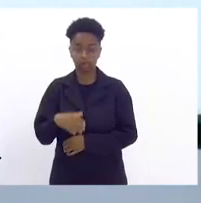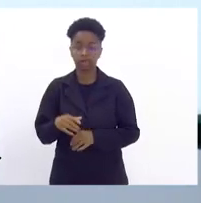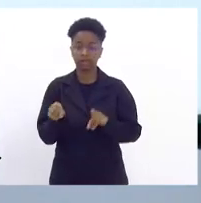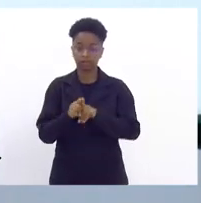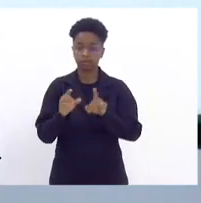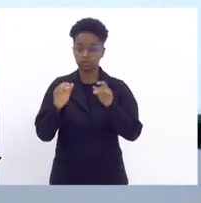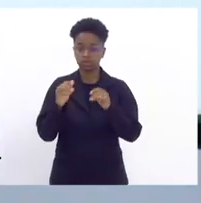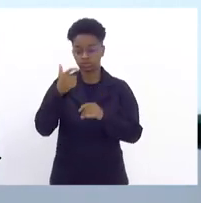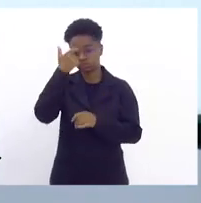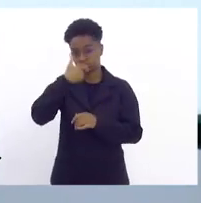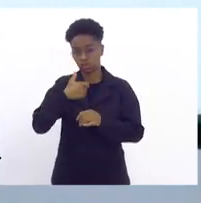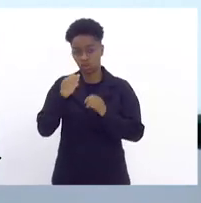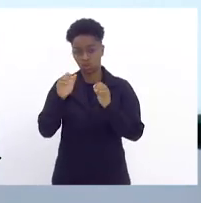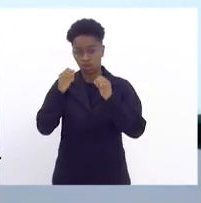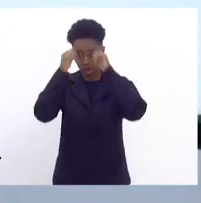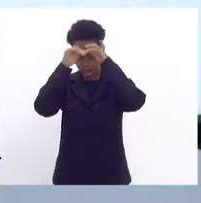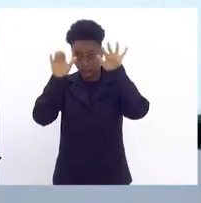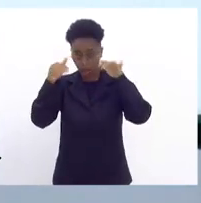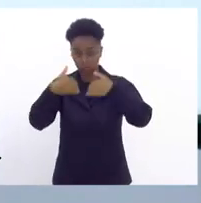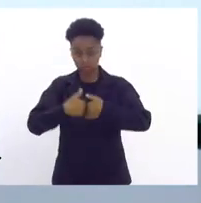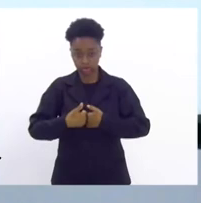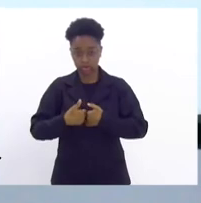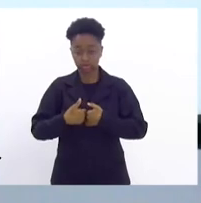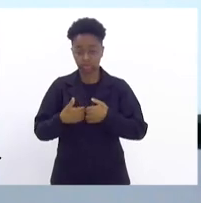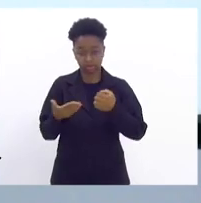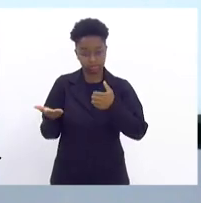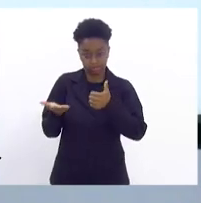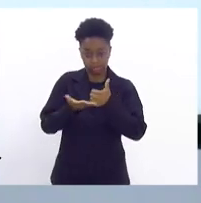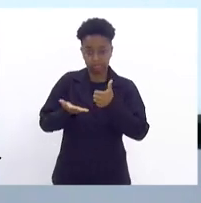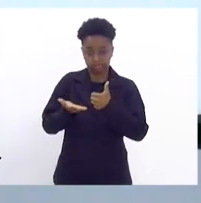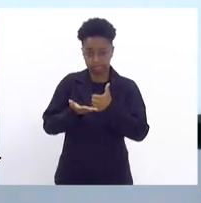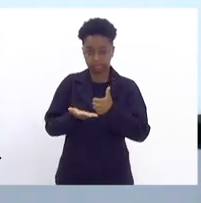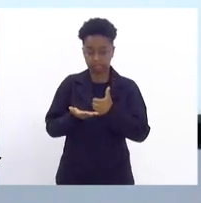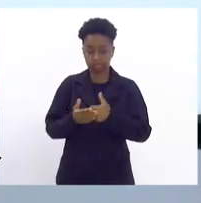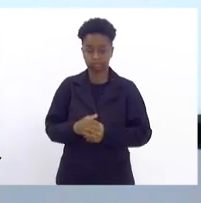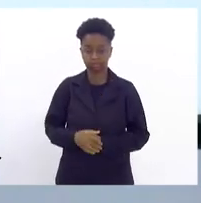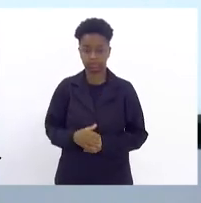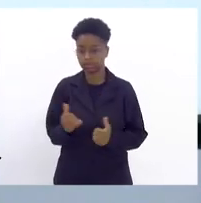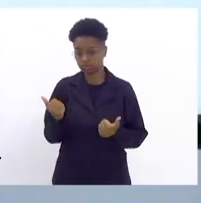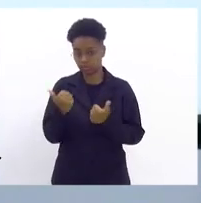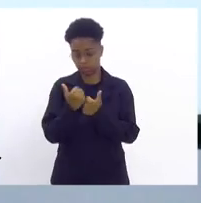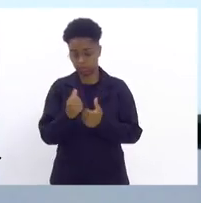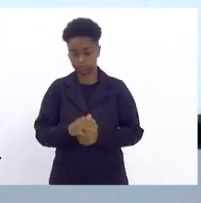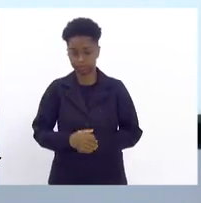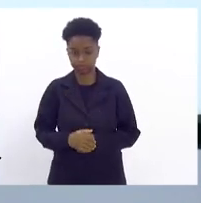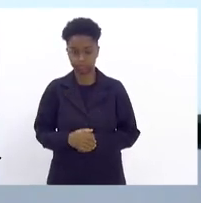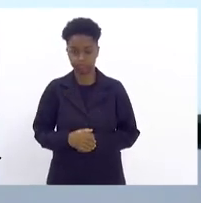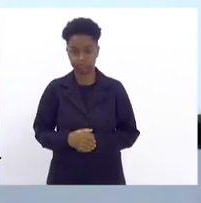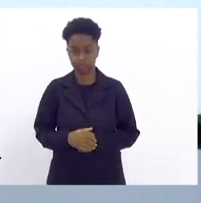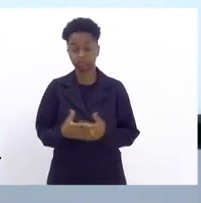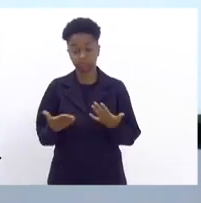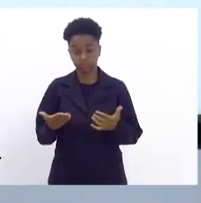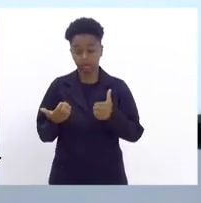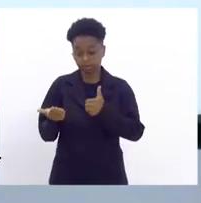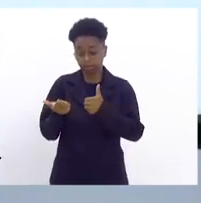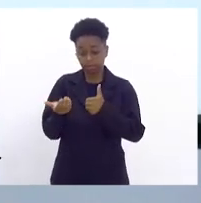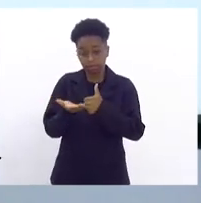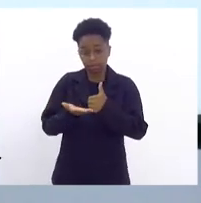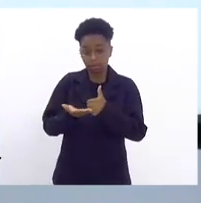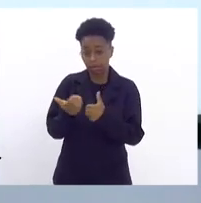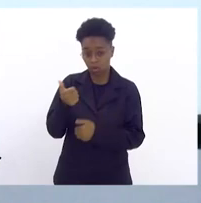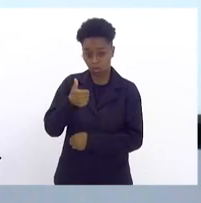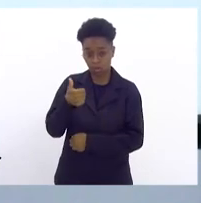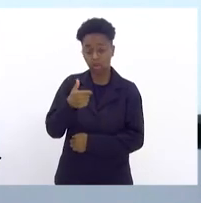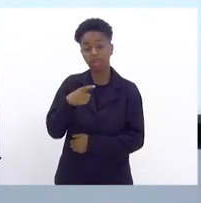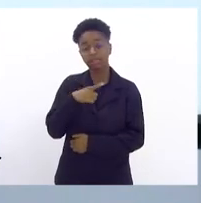autista nível outro como disse a doutora e o nível de suporte ele tem um